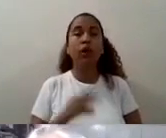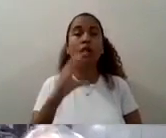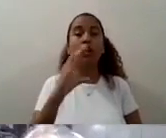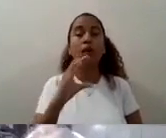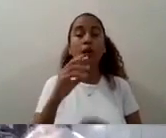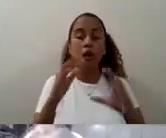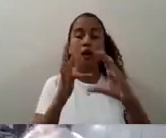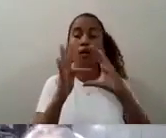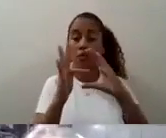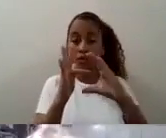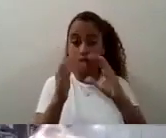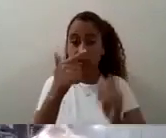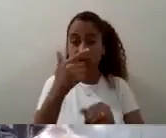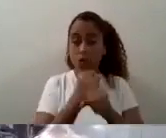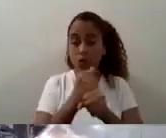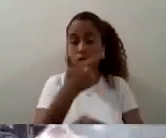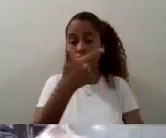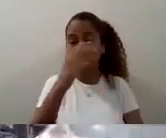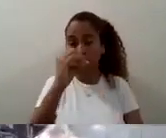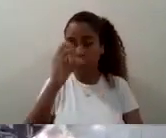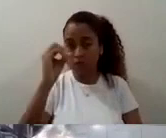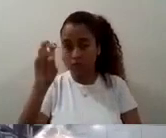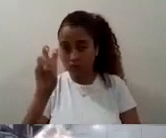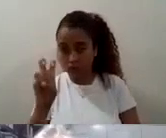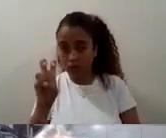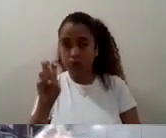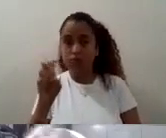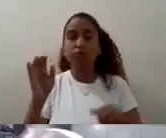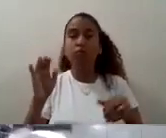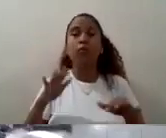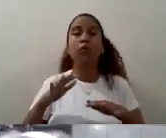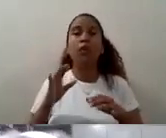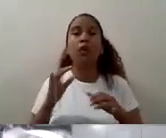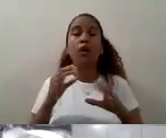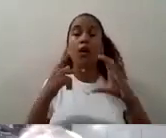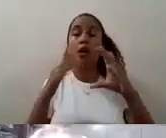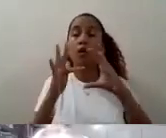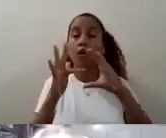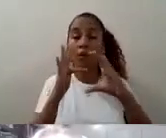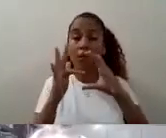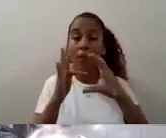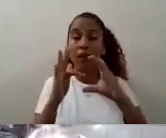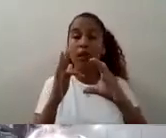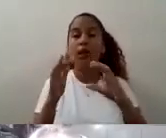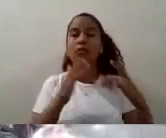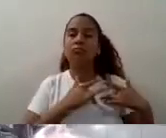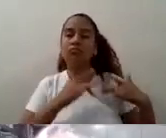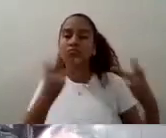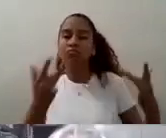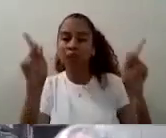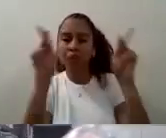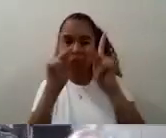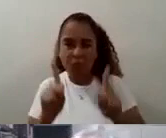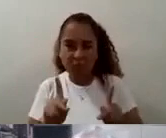Já no ano de 2005, a campanha Solidariedade e Paz, Felizes os que promovem a paz,